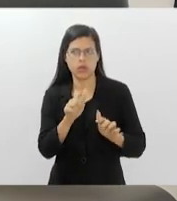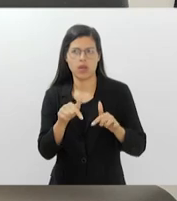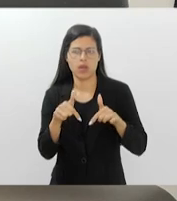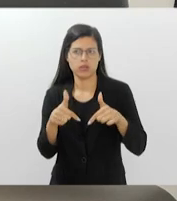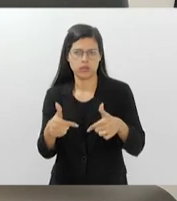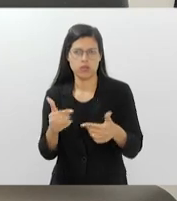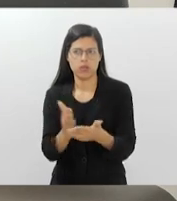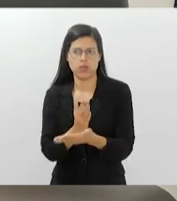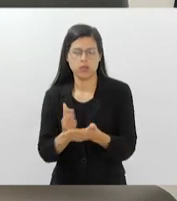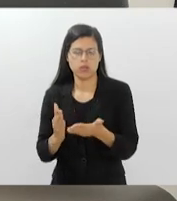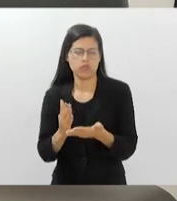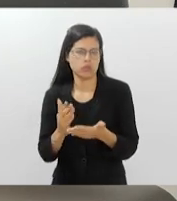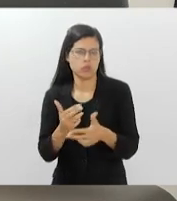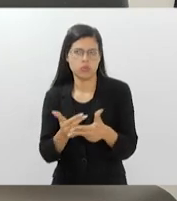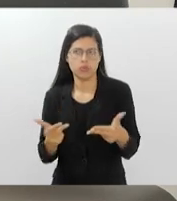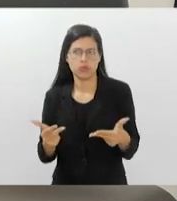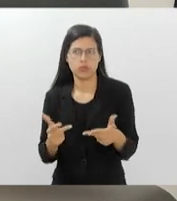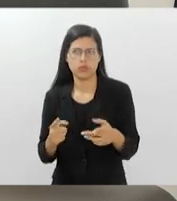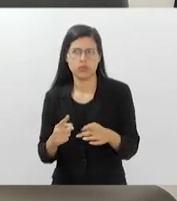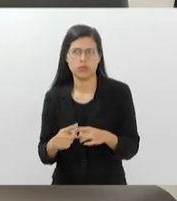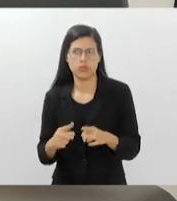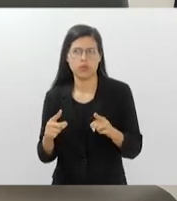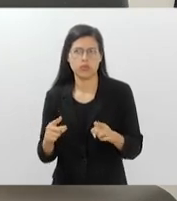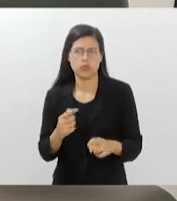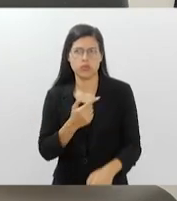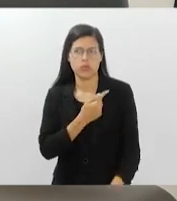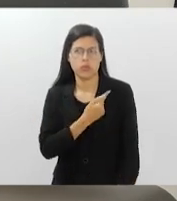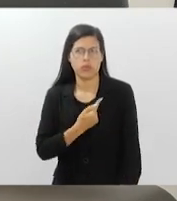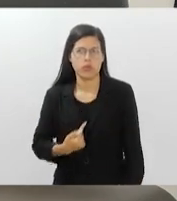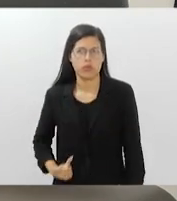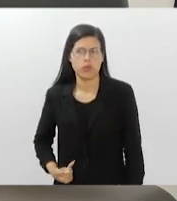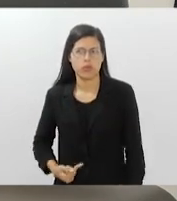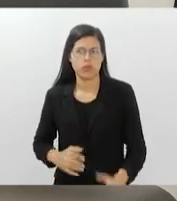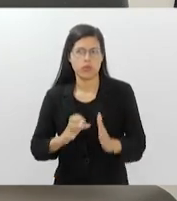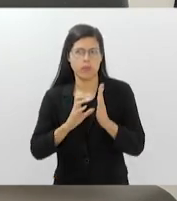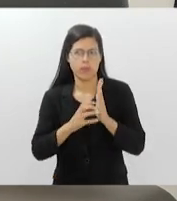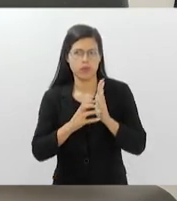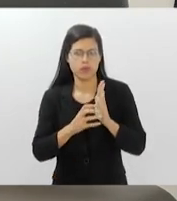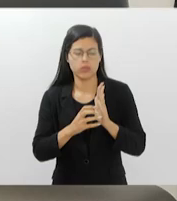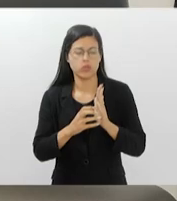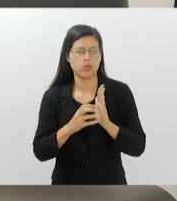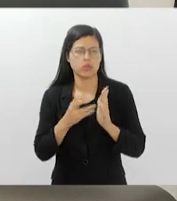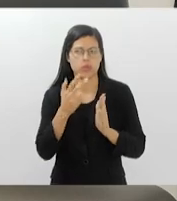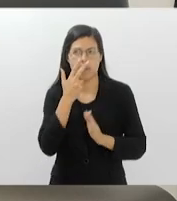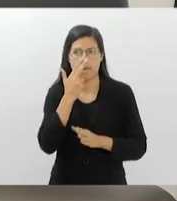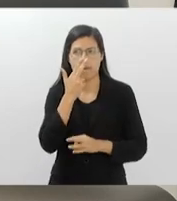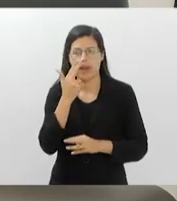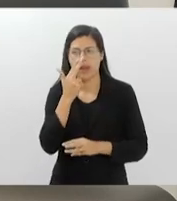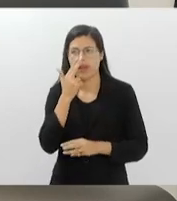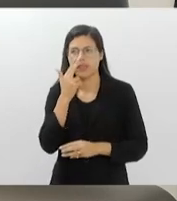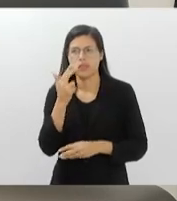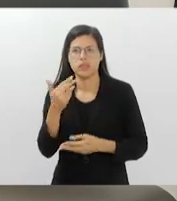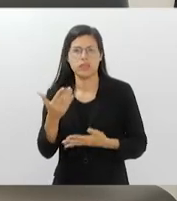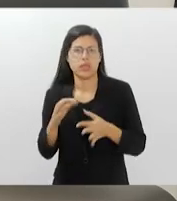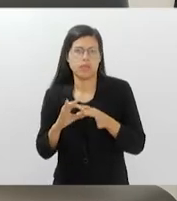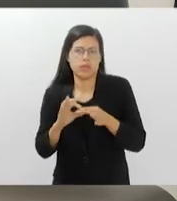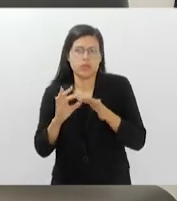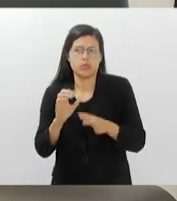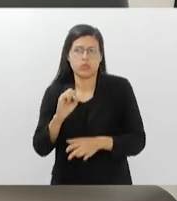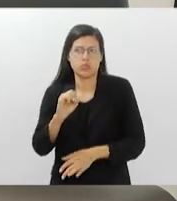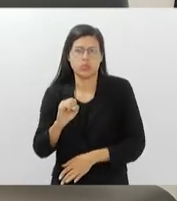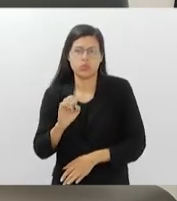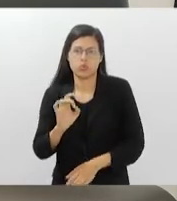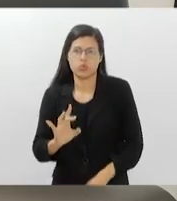sem dúvida nenhuma né a atuação do governo com a sua base acaba de alguma maneira permitindo apenas que a gente faça uma redução de